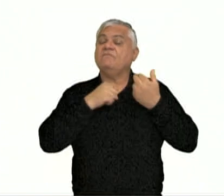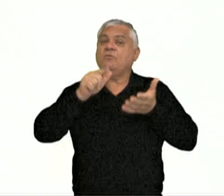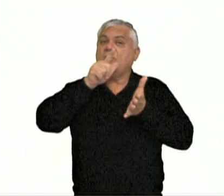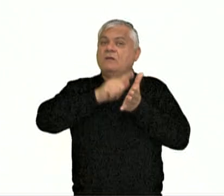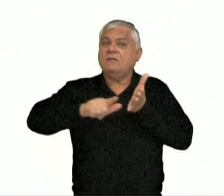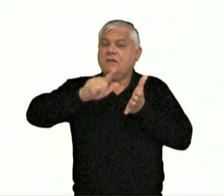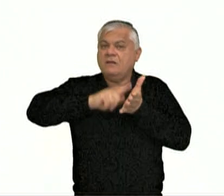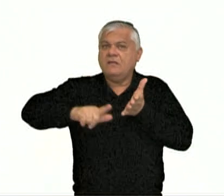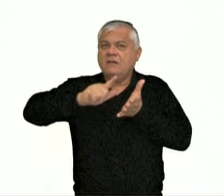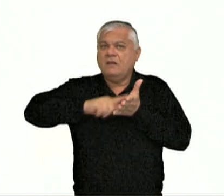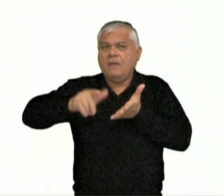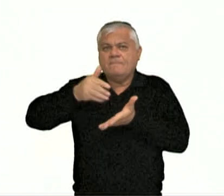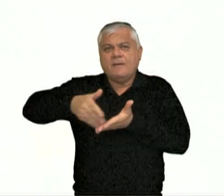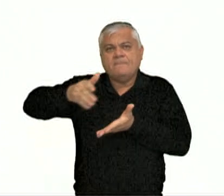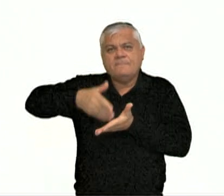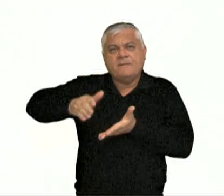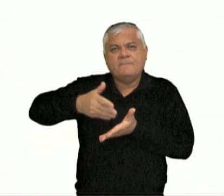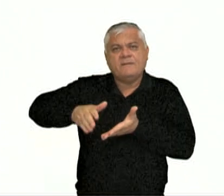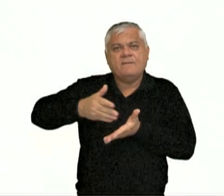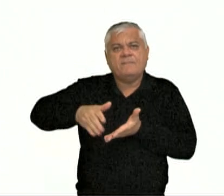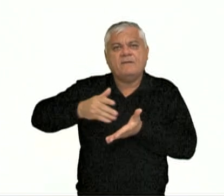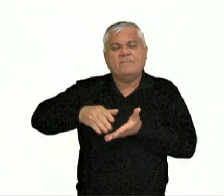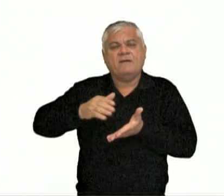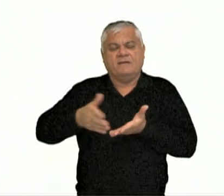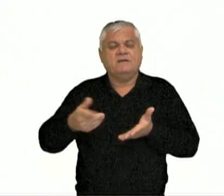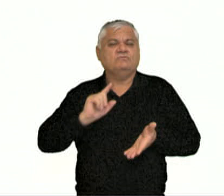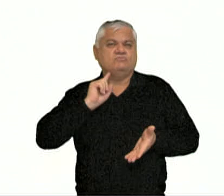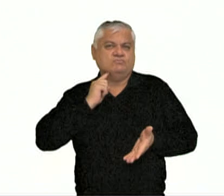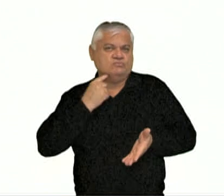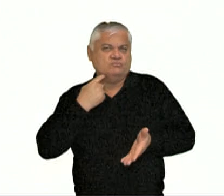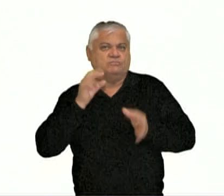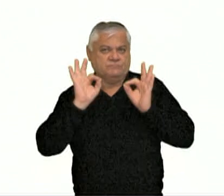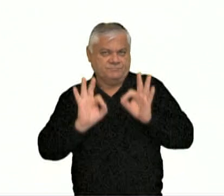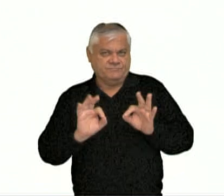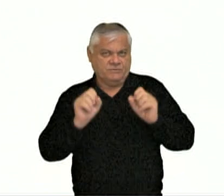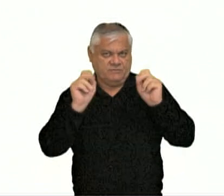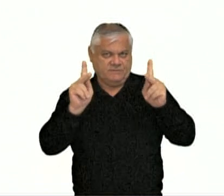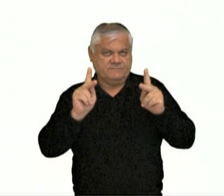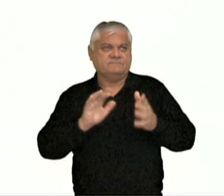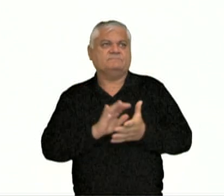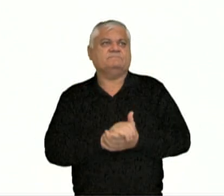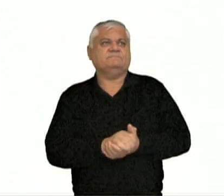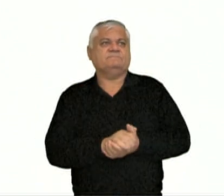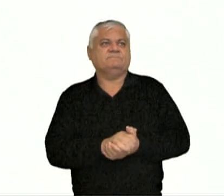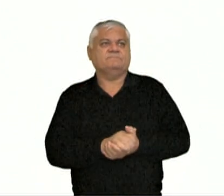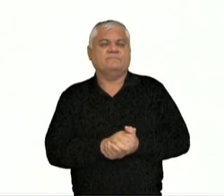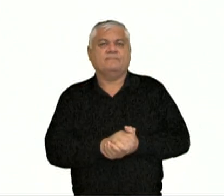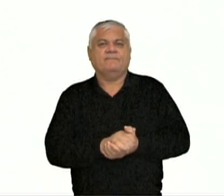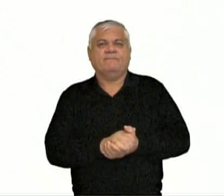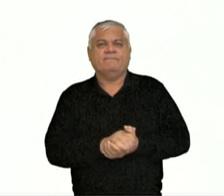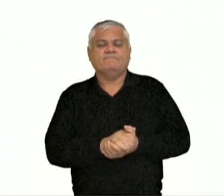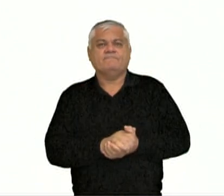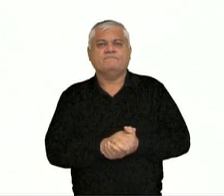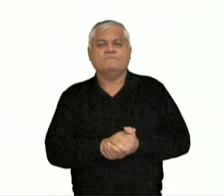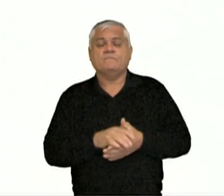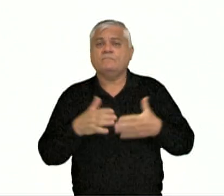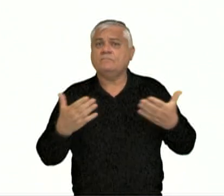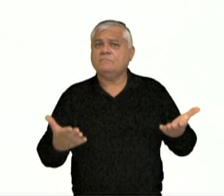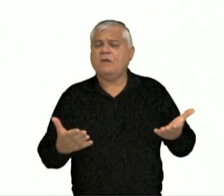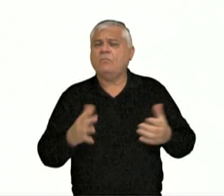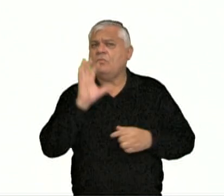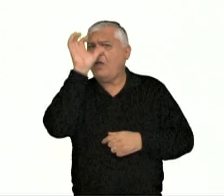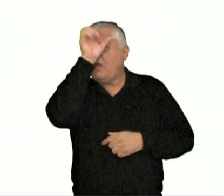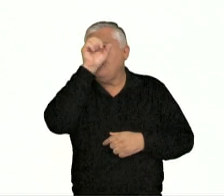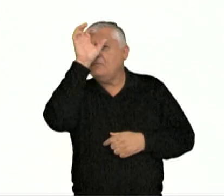tirar parte dos excretas da nossa corrente sanguínea, ok? E aí, então, o que